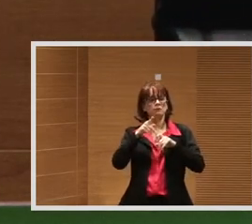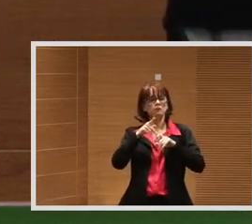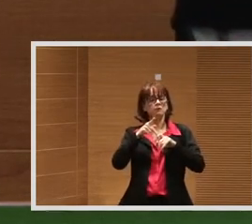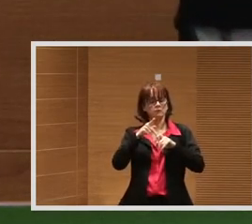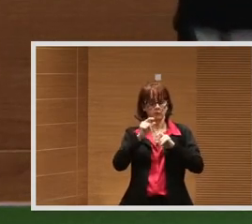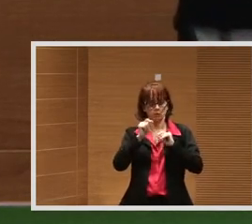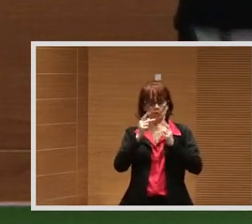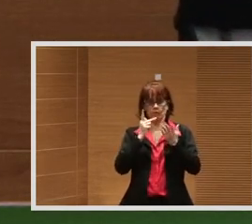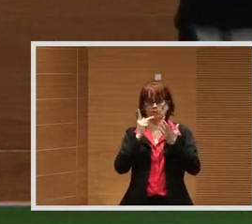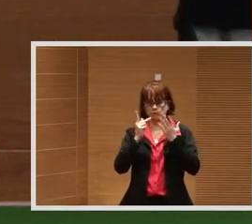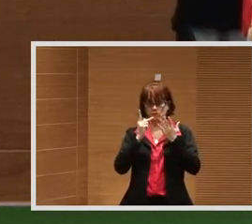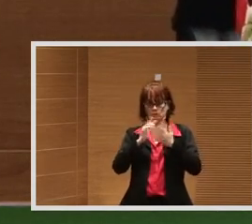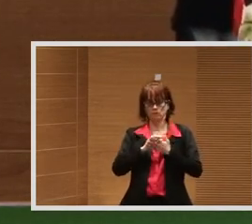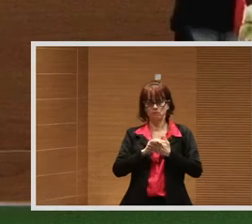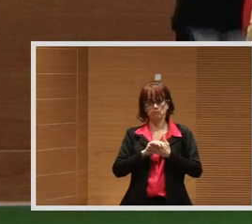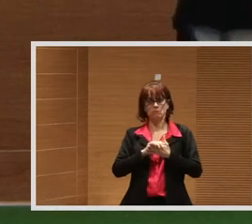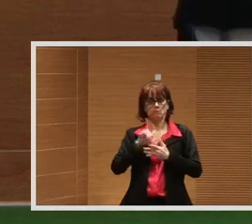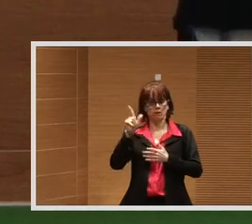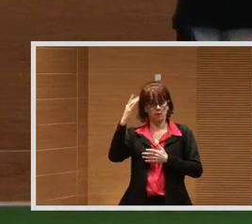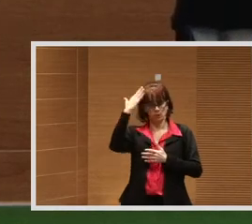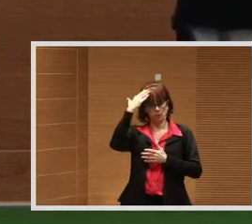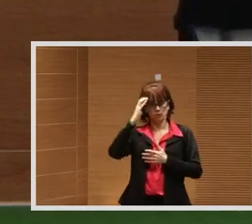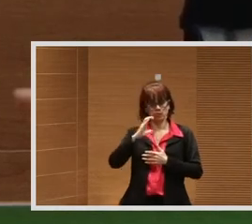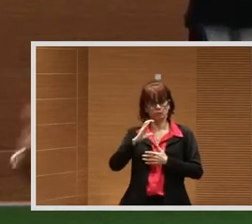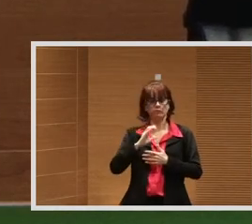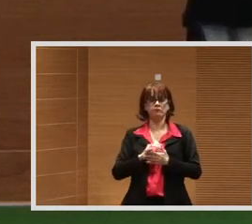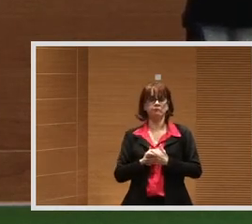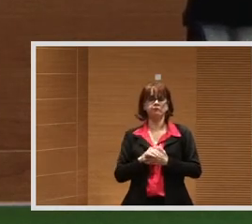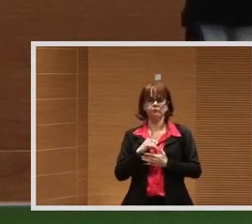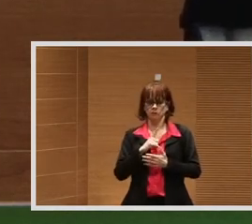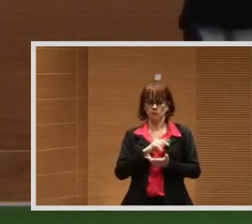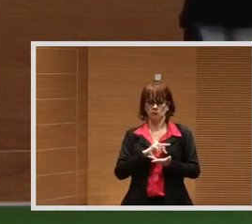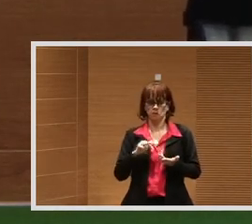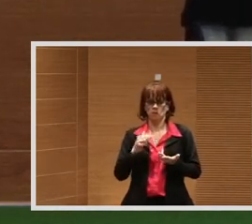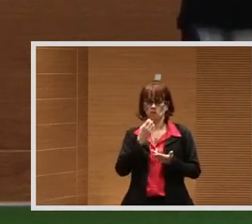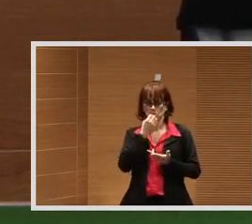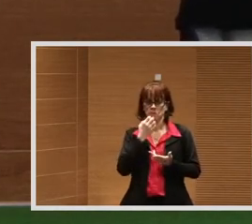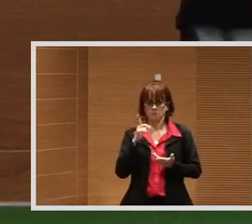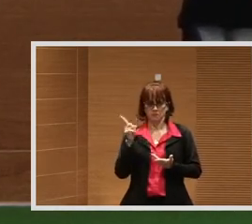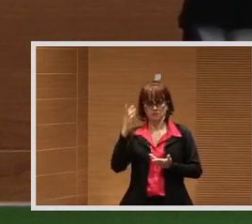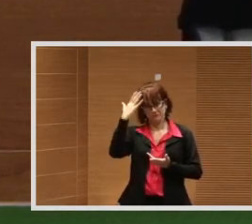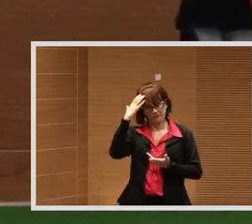psicanalista de Curitiba. Tem coisas boas.